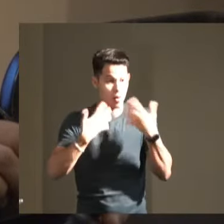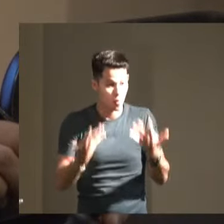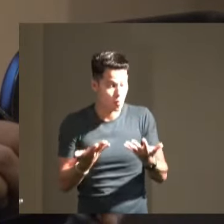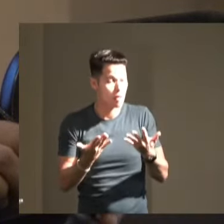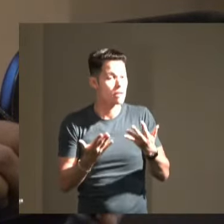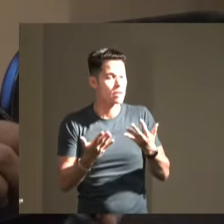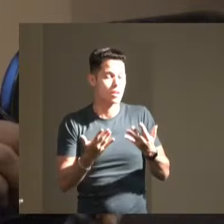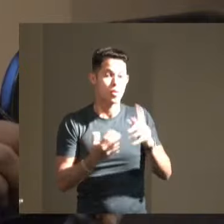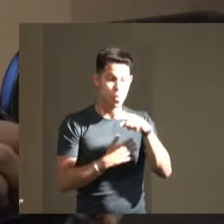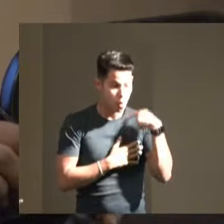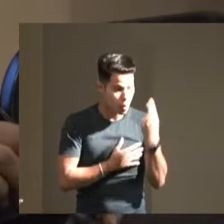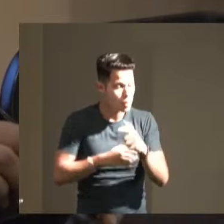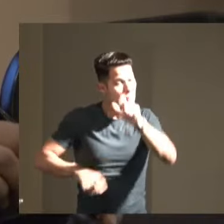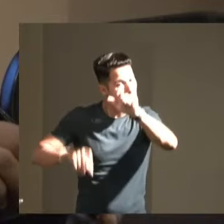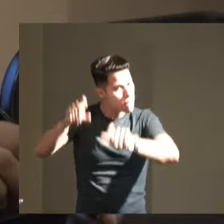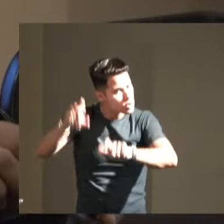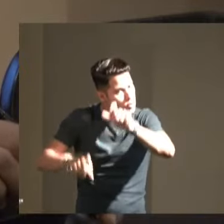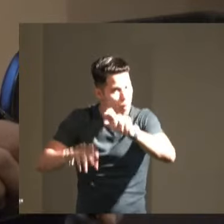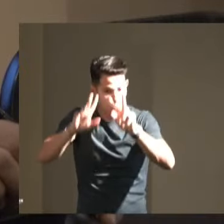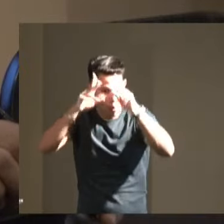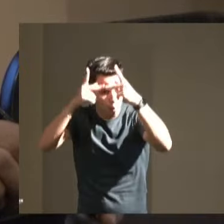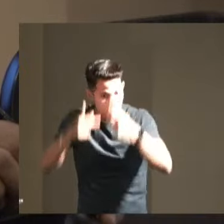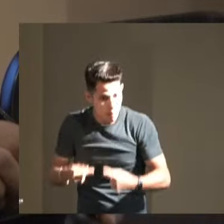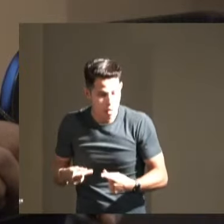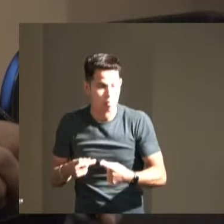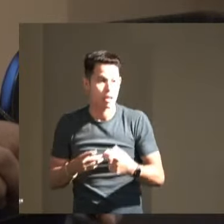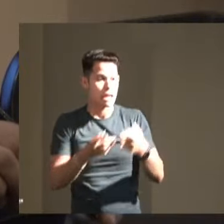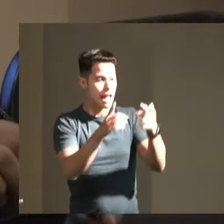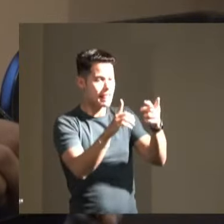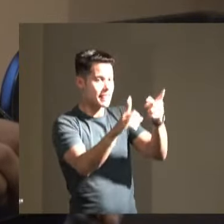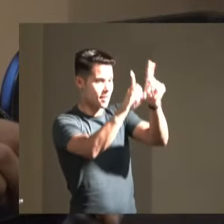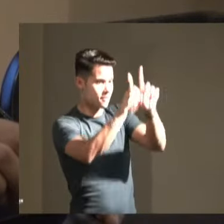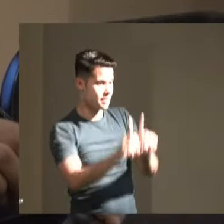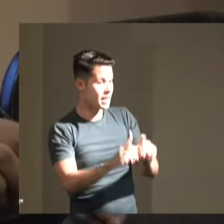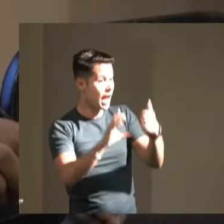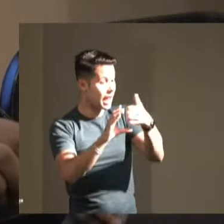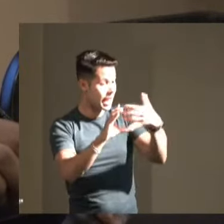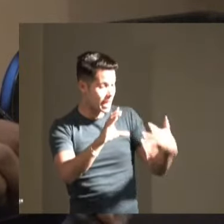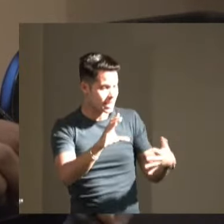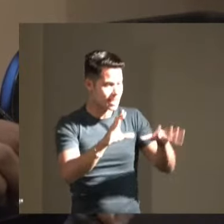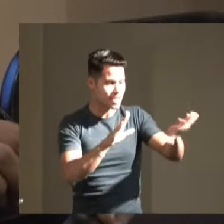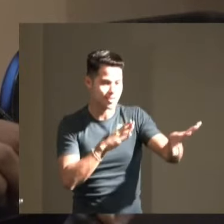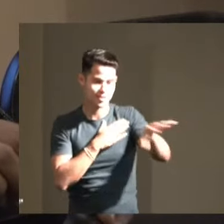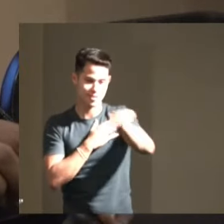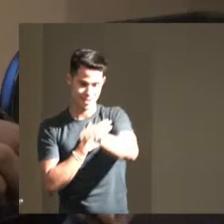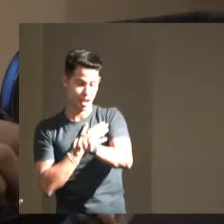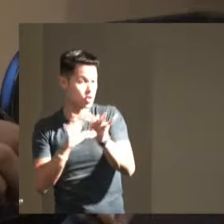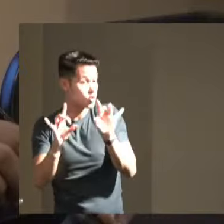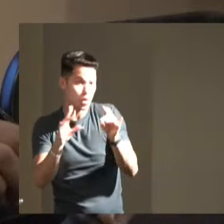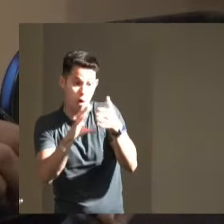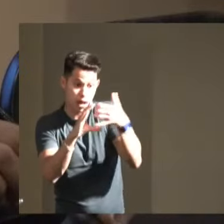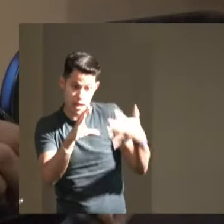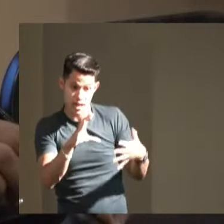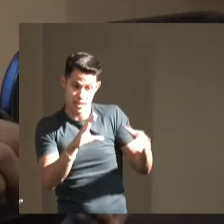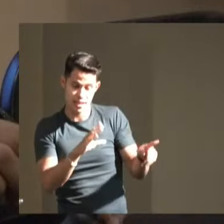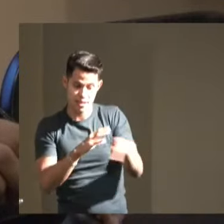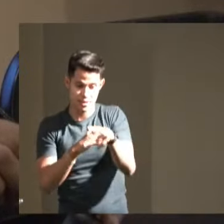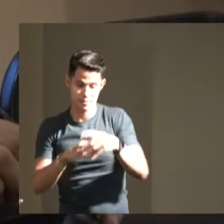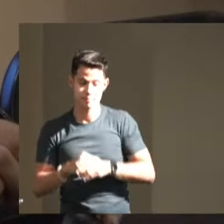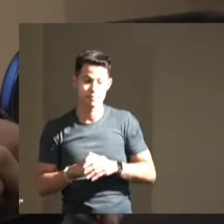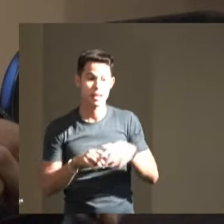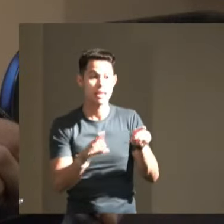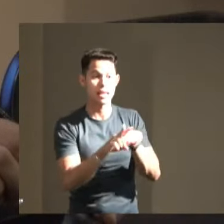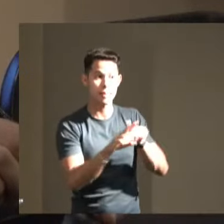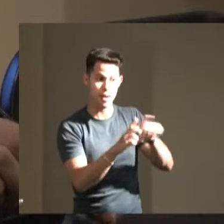define, nós somos pessoas, e a deficiência está com uma característica dessa pessoa. Segundo ponto, ela diz